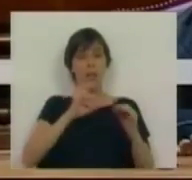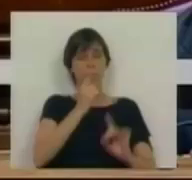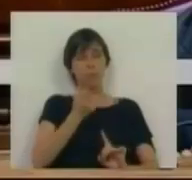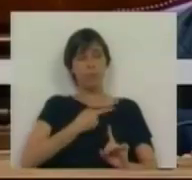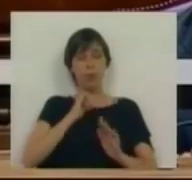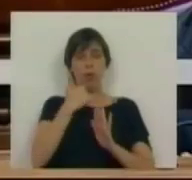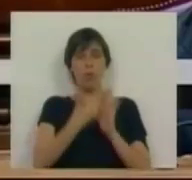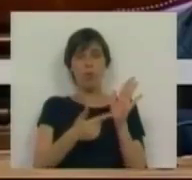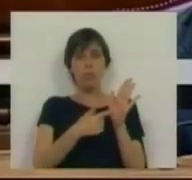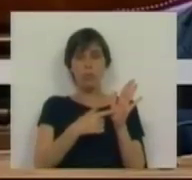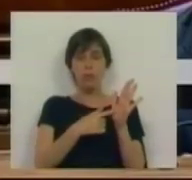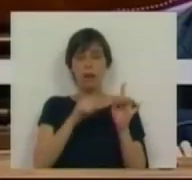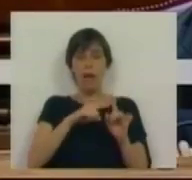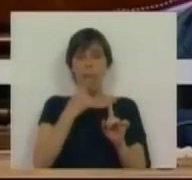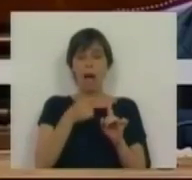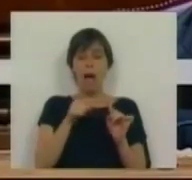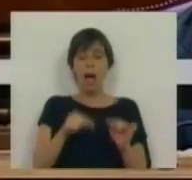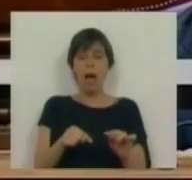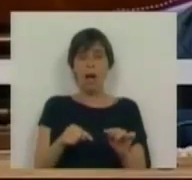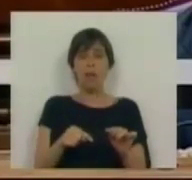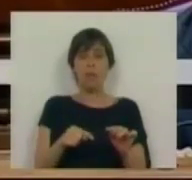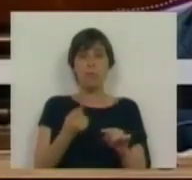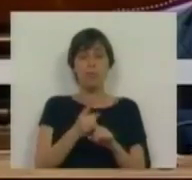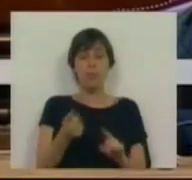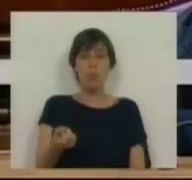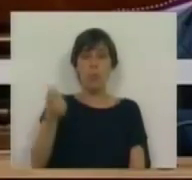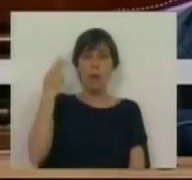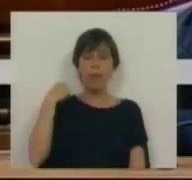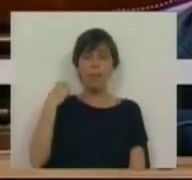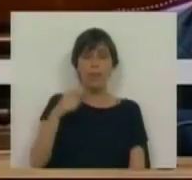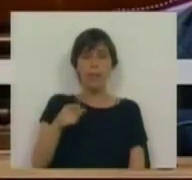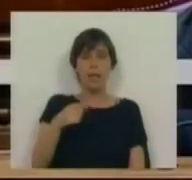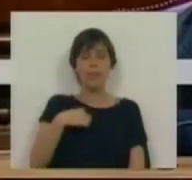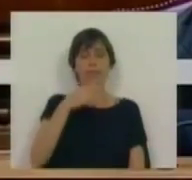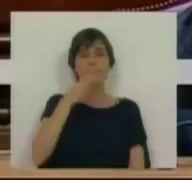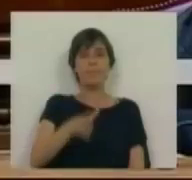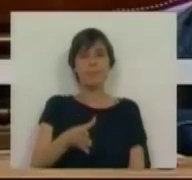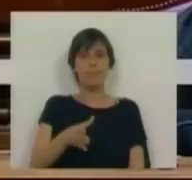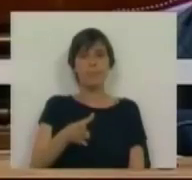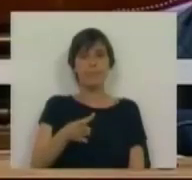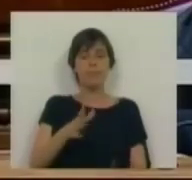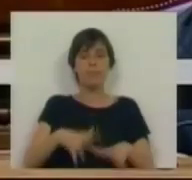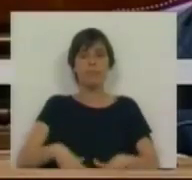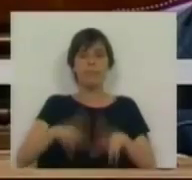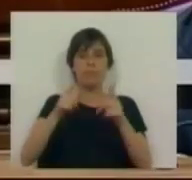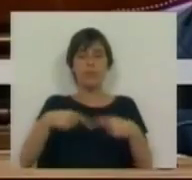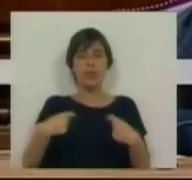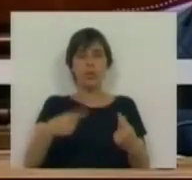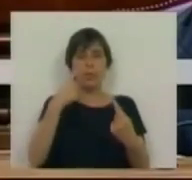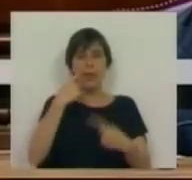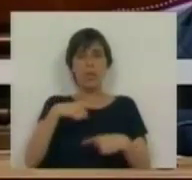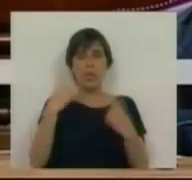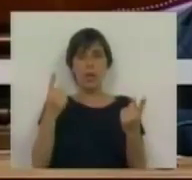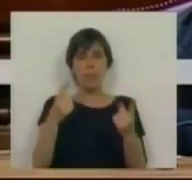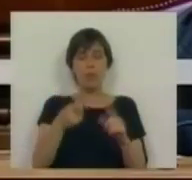Tribunal Constitucional, que ocorreu este ano, razão porque eu, o ano passado, referia a evolução da despesa pública